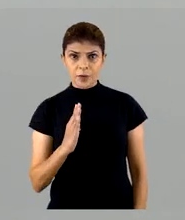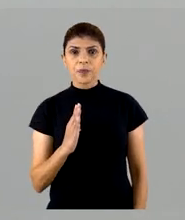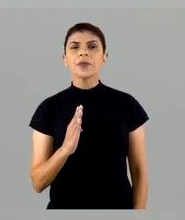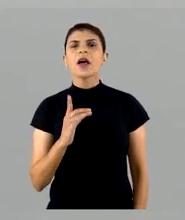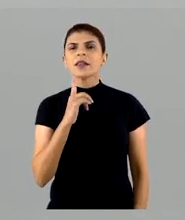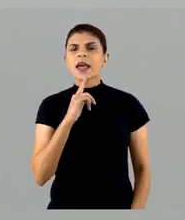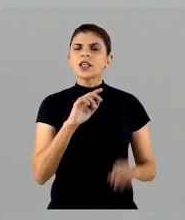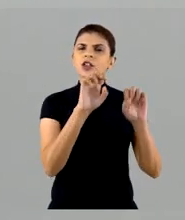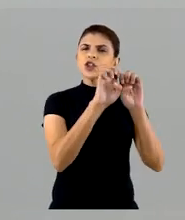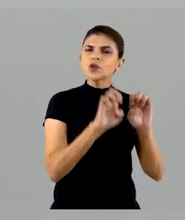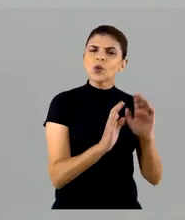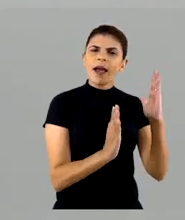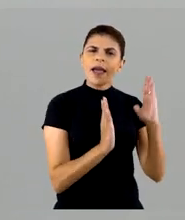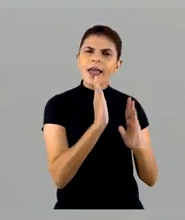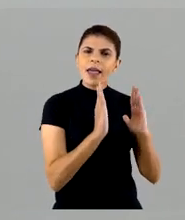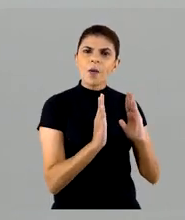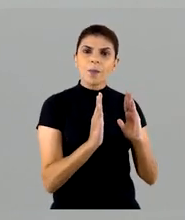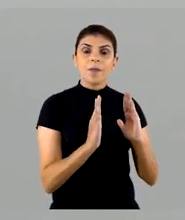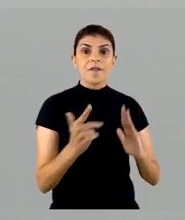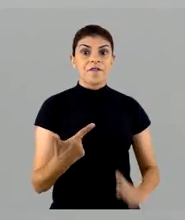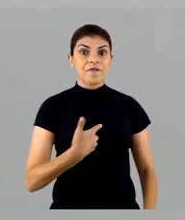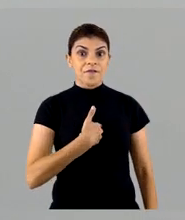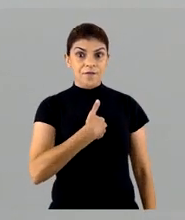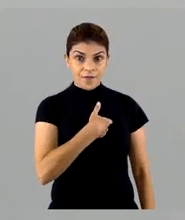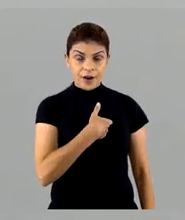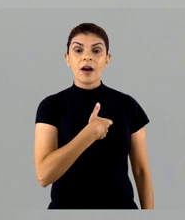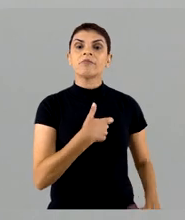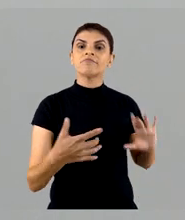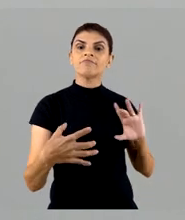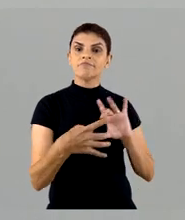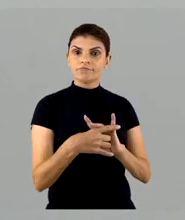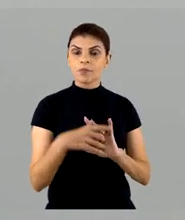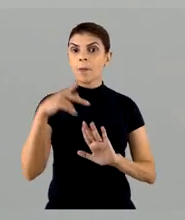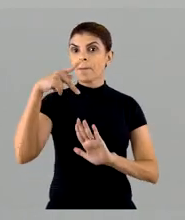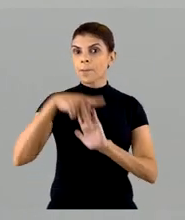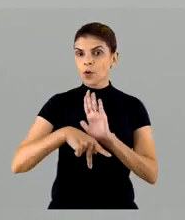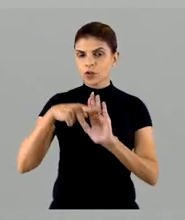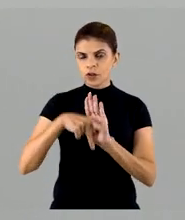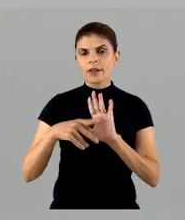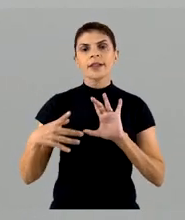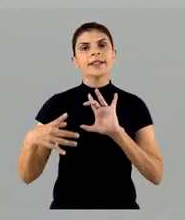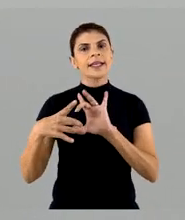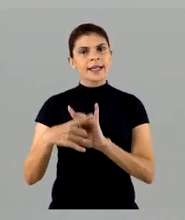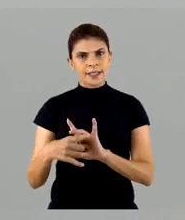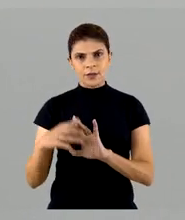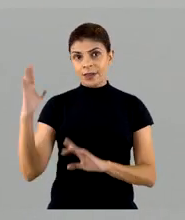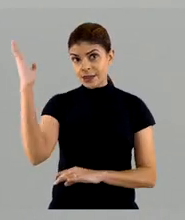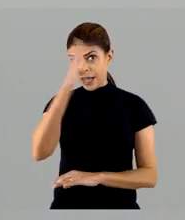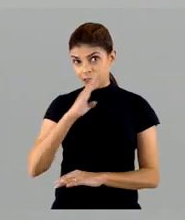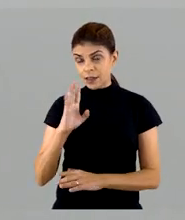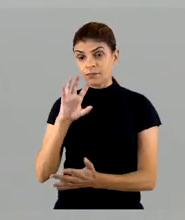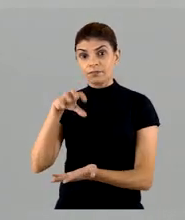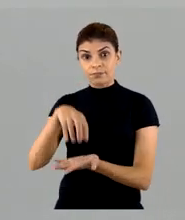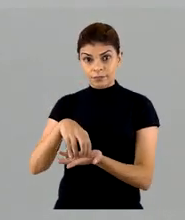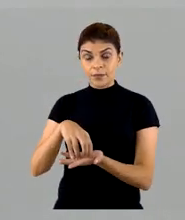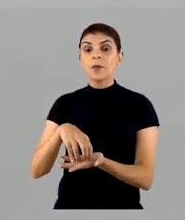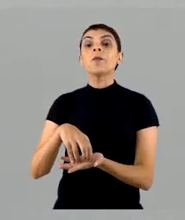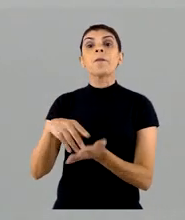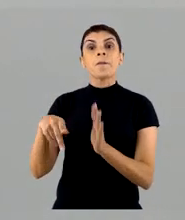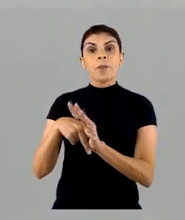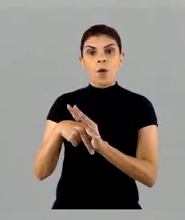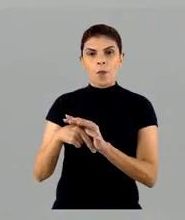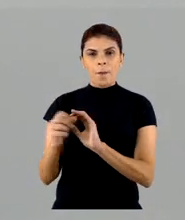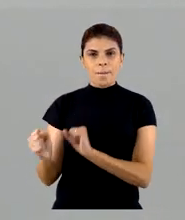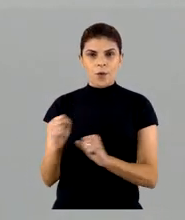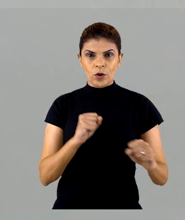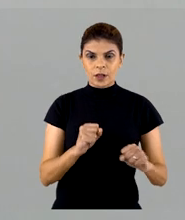sua estruturação durante a Era Vargas, ligada a um projeto de integração nacional e de centralização do poder do Estado,